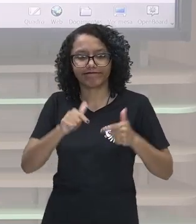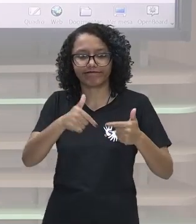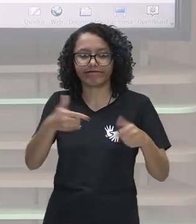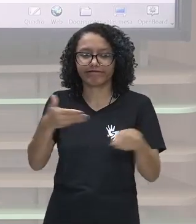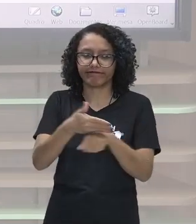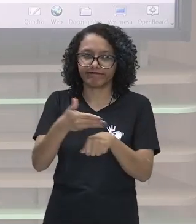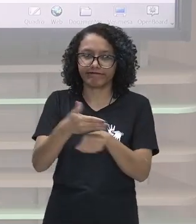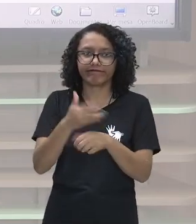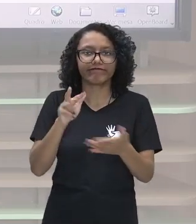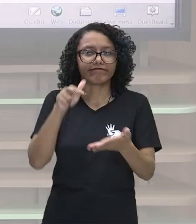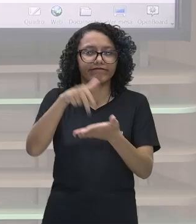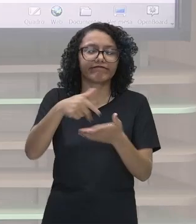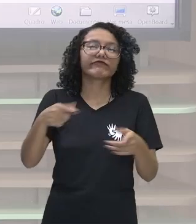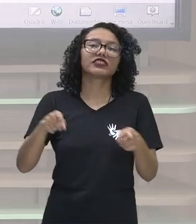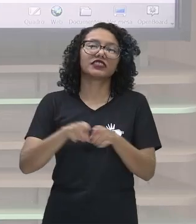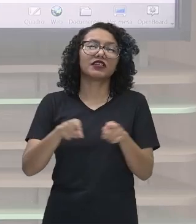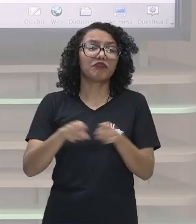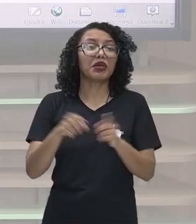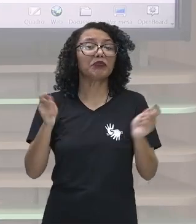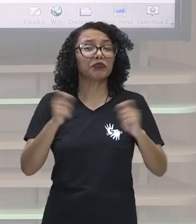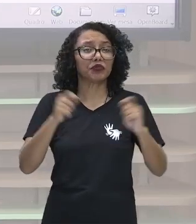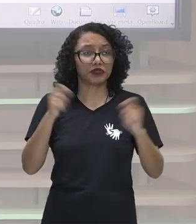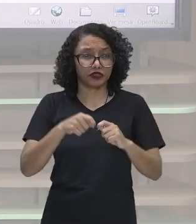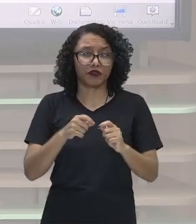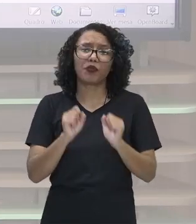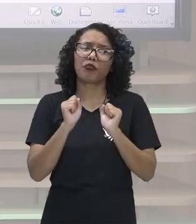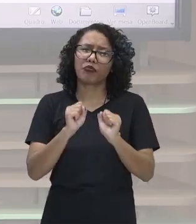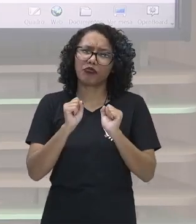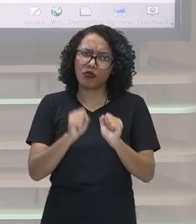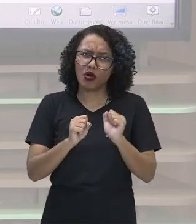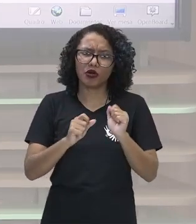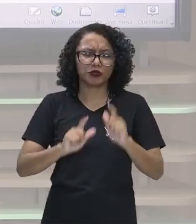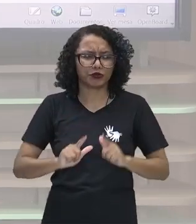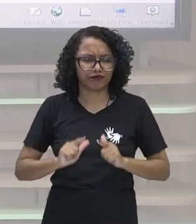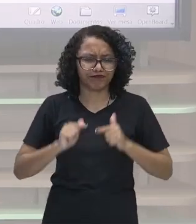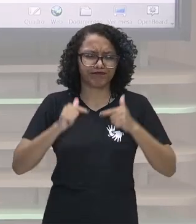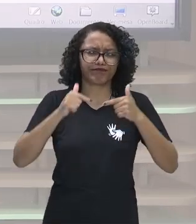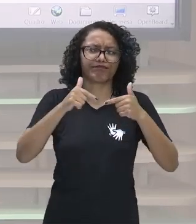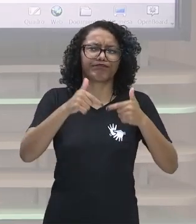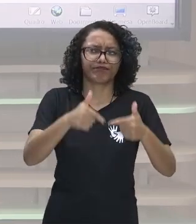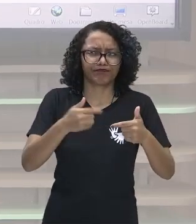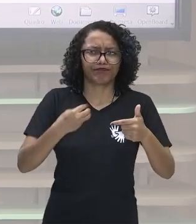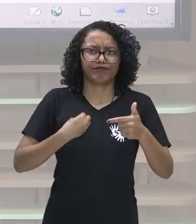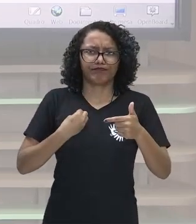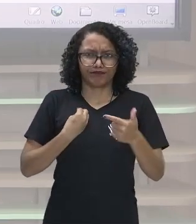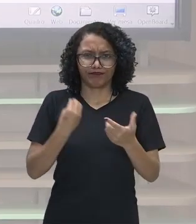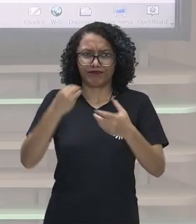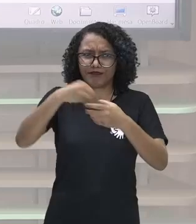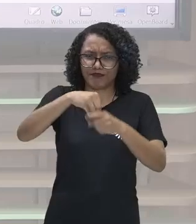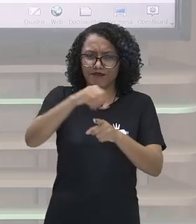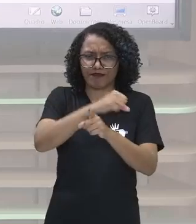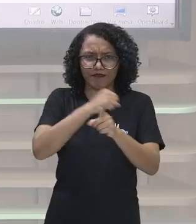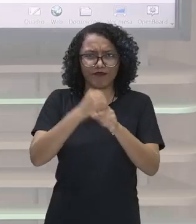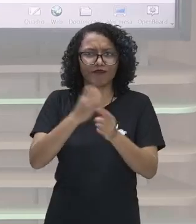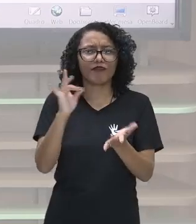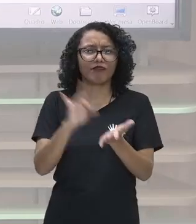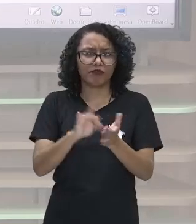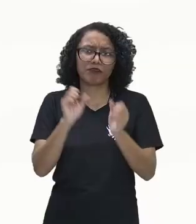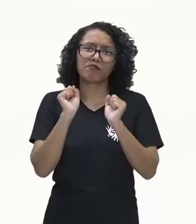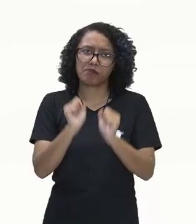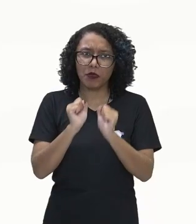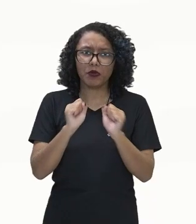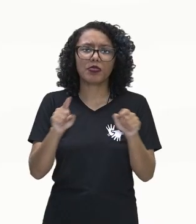protagonismo de vocês. Nesses espaços, vocês podem atuar de uma forma mais presente dentro da nossa sociedade. Dando